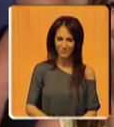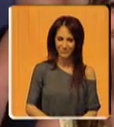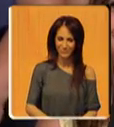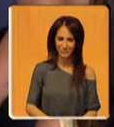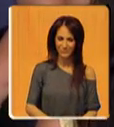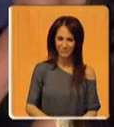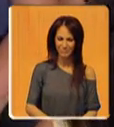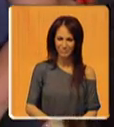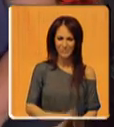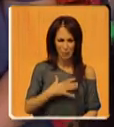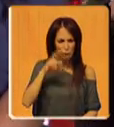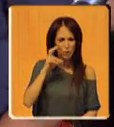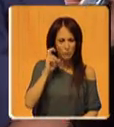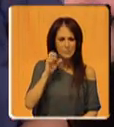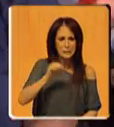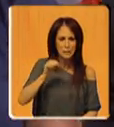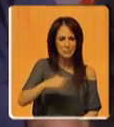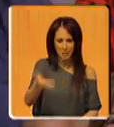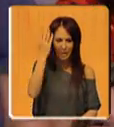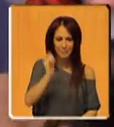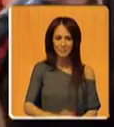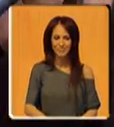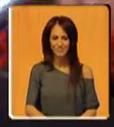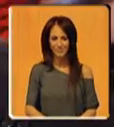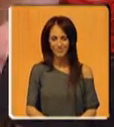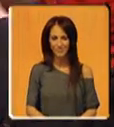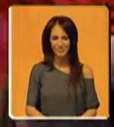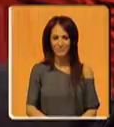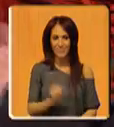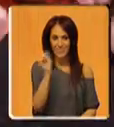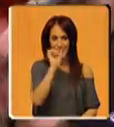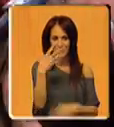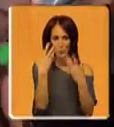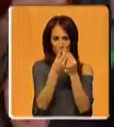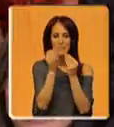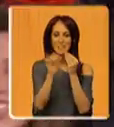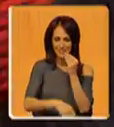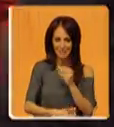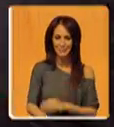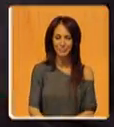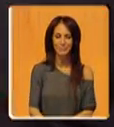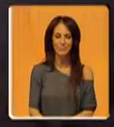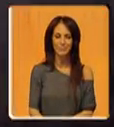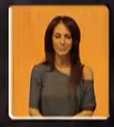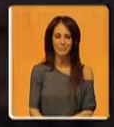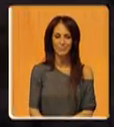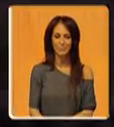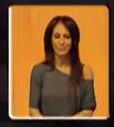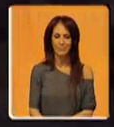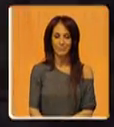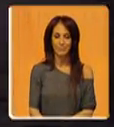Querem ouvir? Epá, não gostei muito. Querem ouvir? Sim! Ah, que não ouvi daquele lado, nem daquele. Querem ouvir? Vão cantar comigo. Sim! Vão cantar comigo,